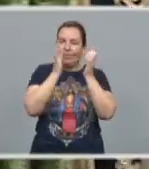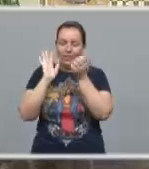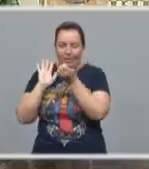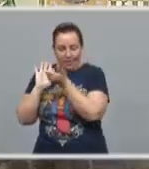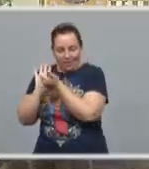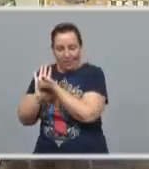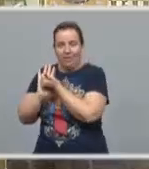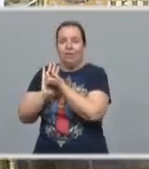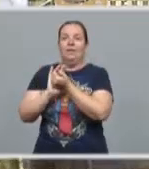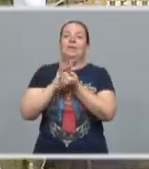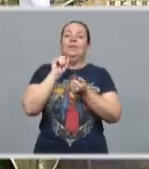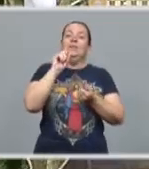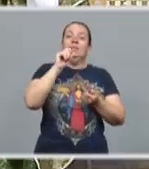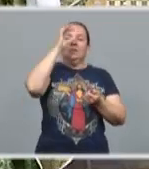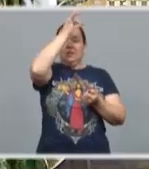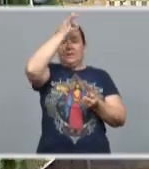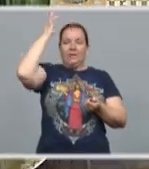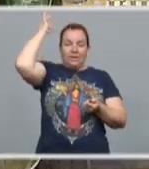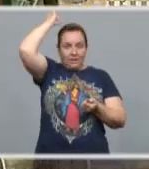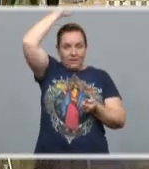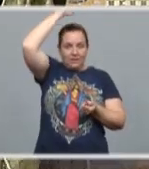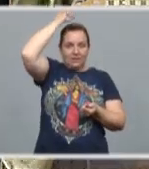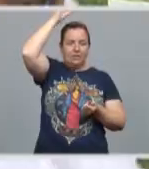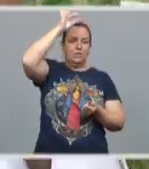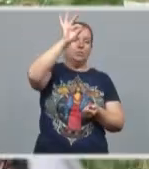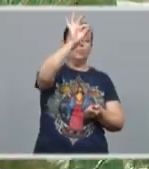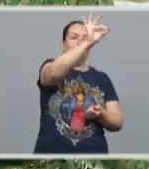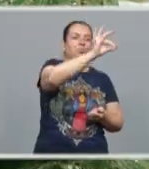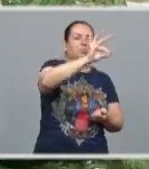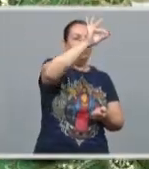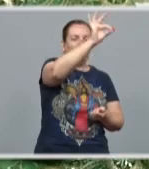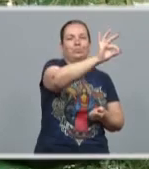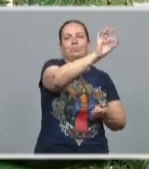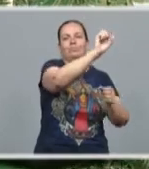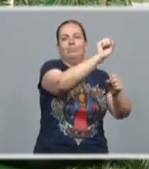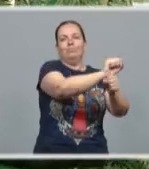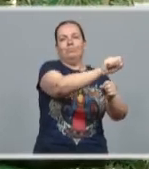em quem repousou o Espírito Santo, que basta uma palavra